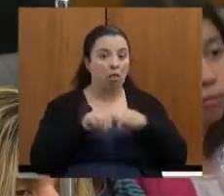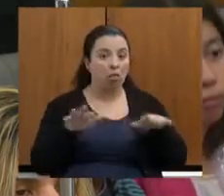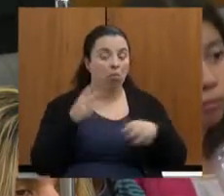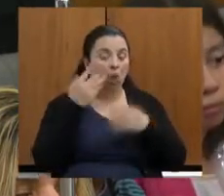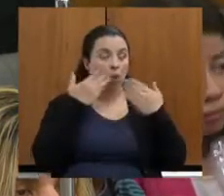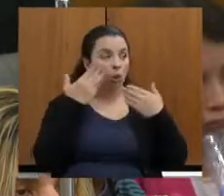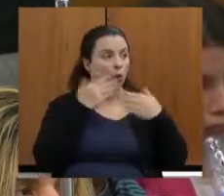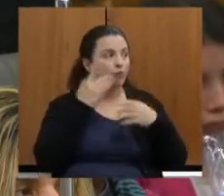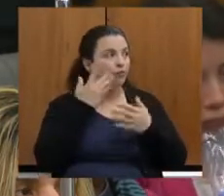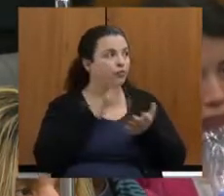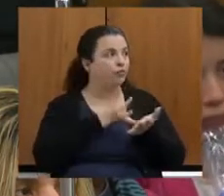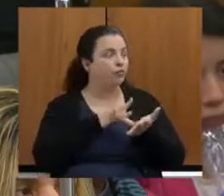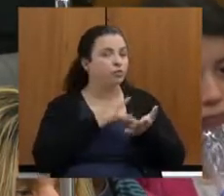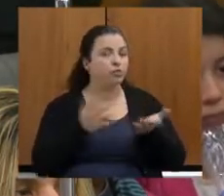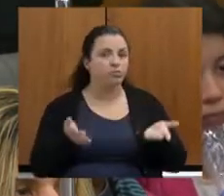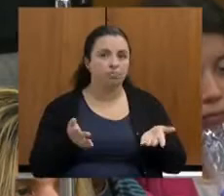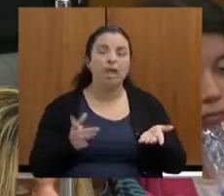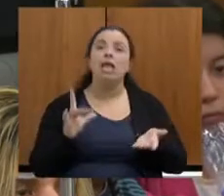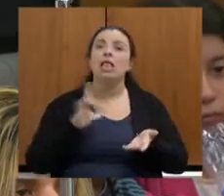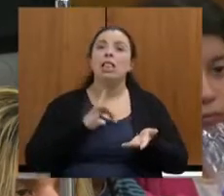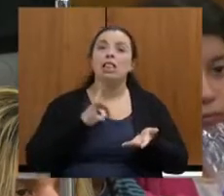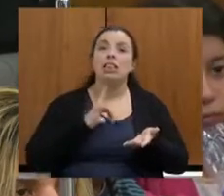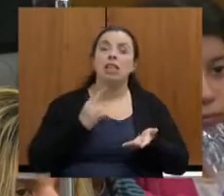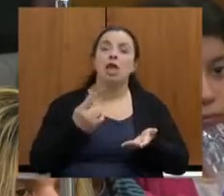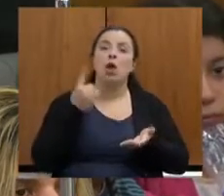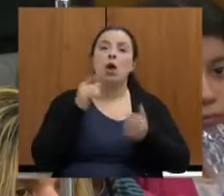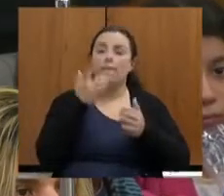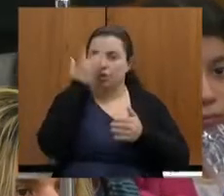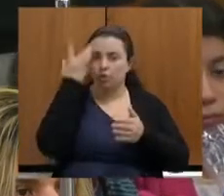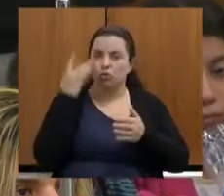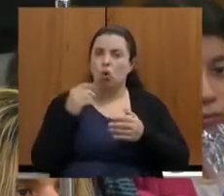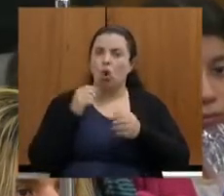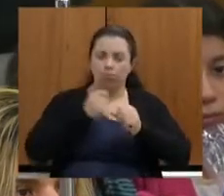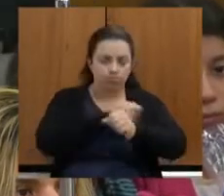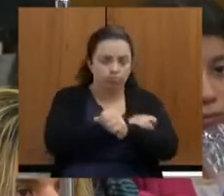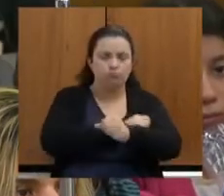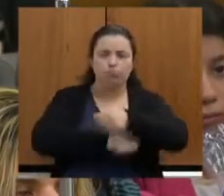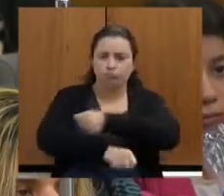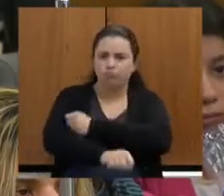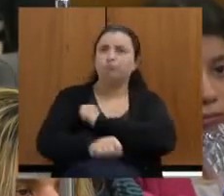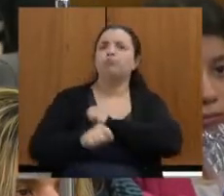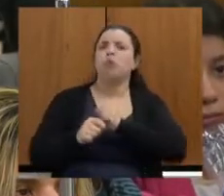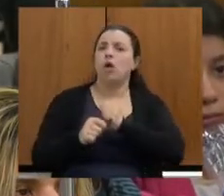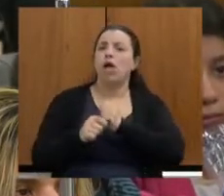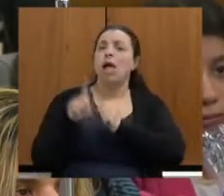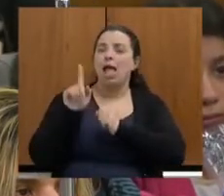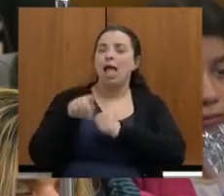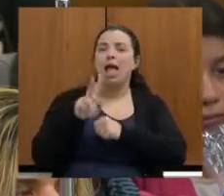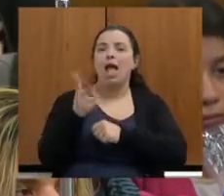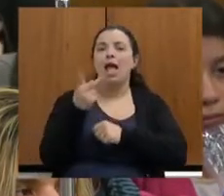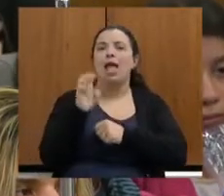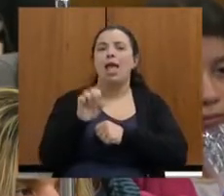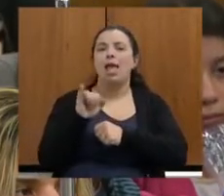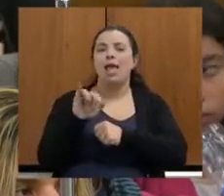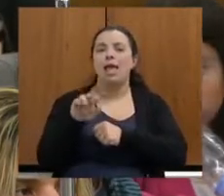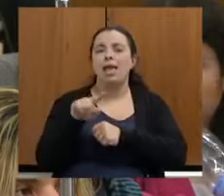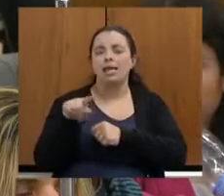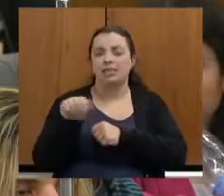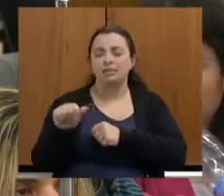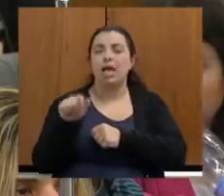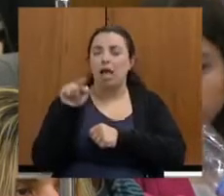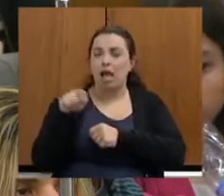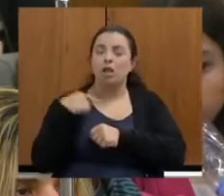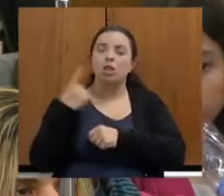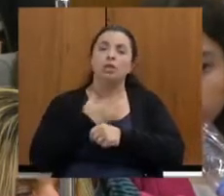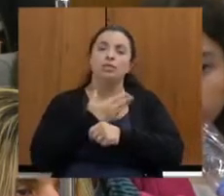ó Mas tem uma guerreira aí ó Nessa Mesa aí que é a ESA companheiro na nossa lá ela disse aí as minhas comprar ele